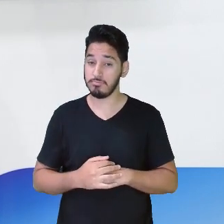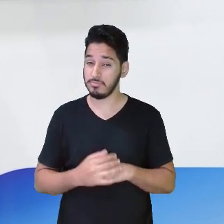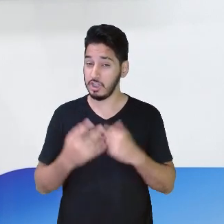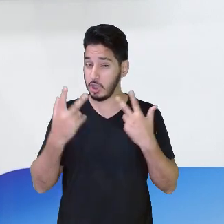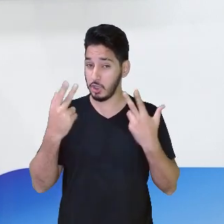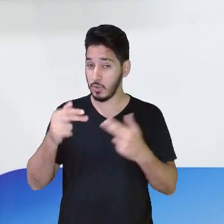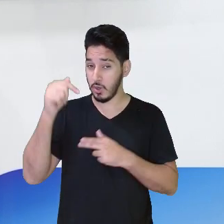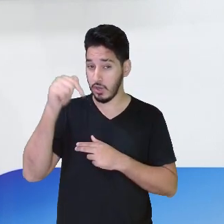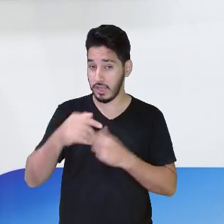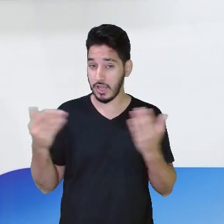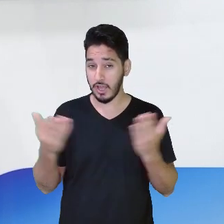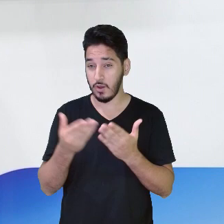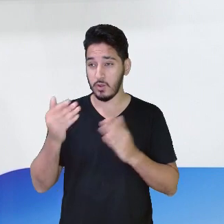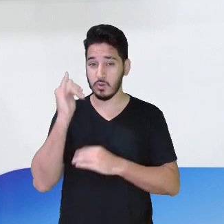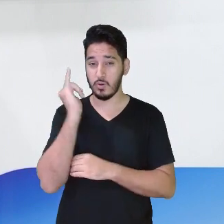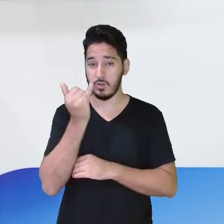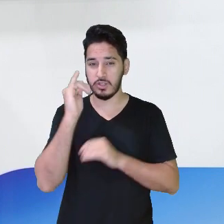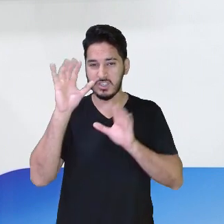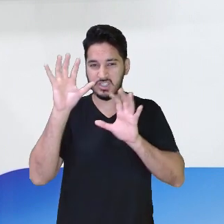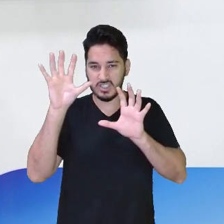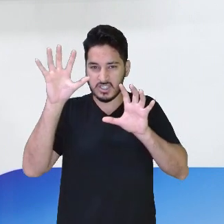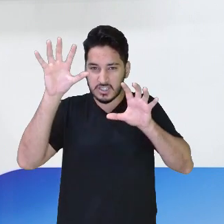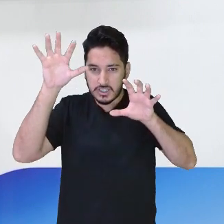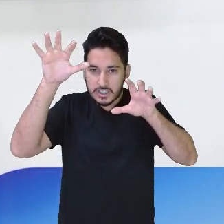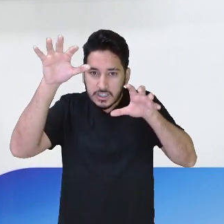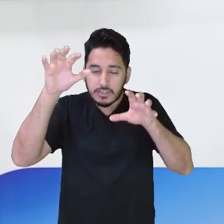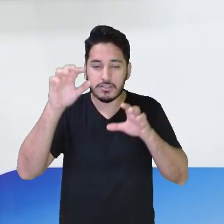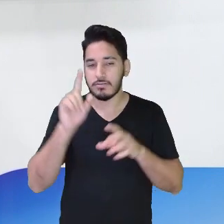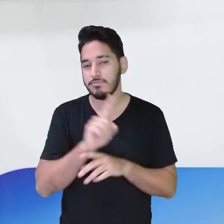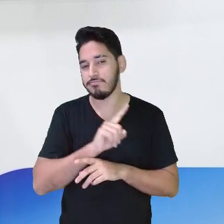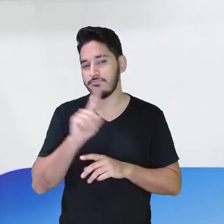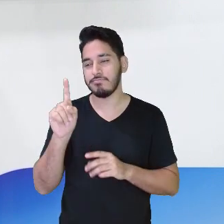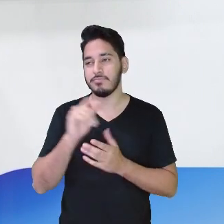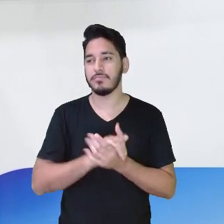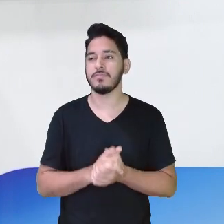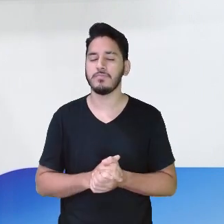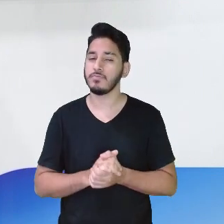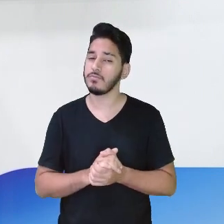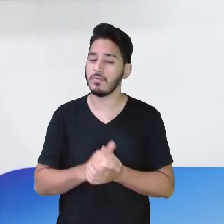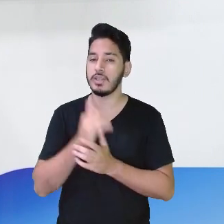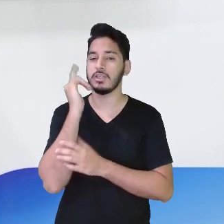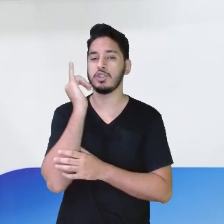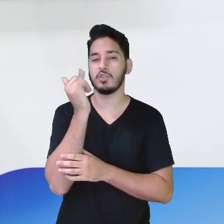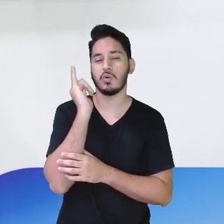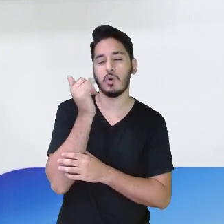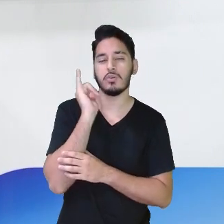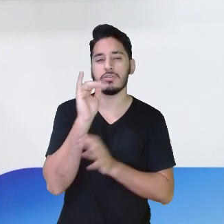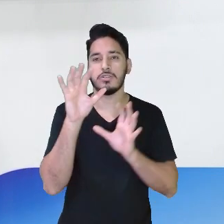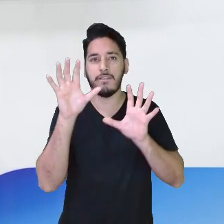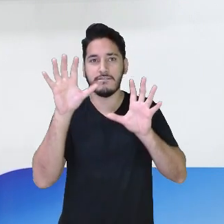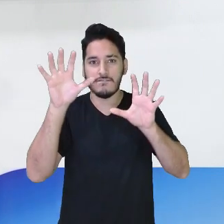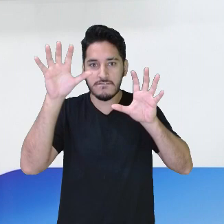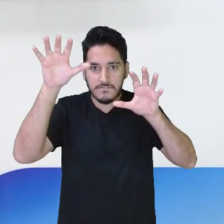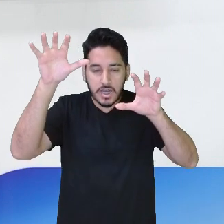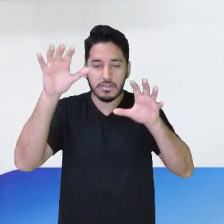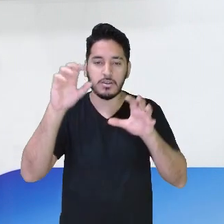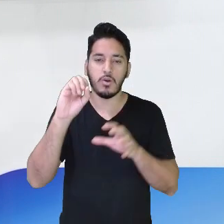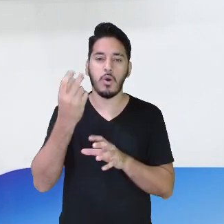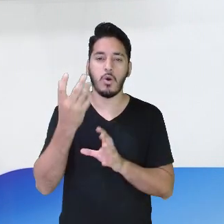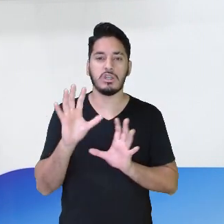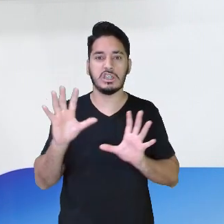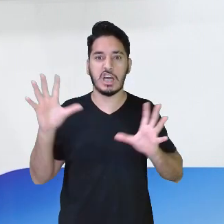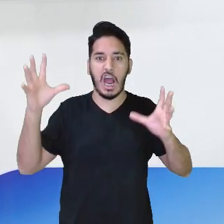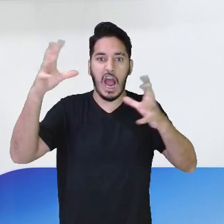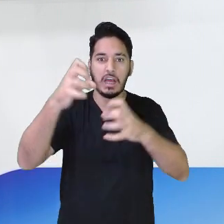acontece isso no conto de assombração. E esses contos de assombração ou contos de terror, eles